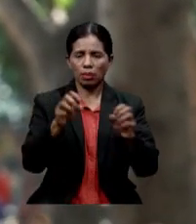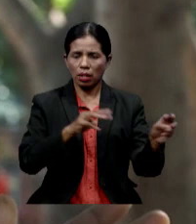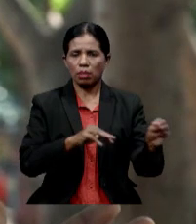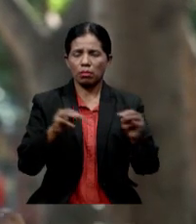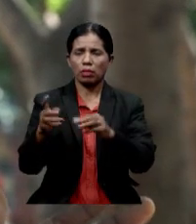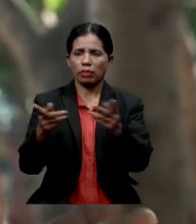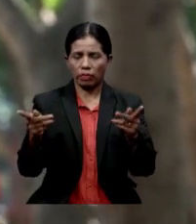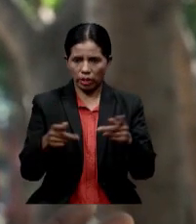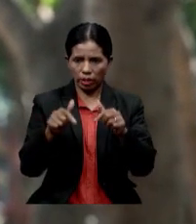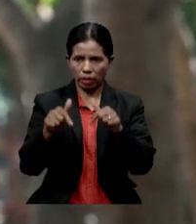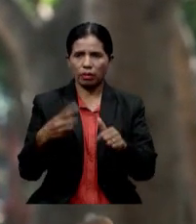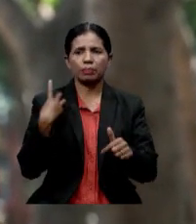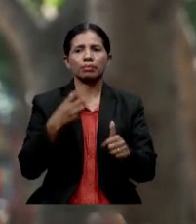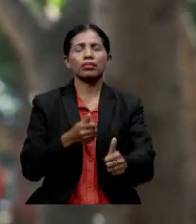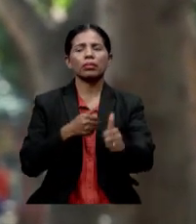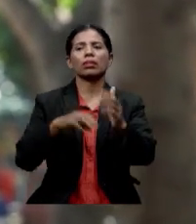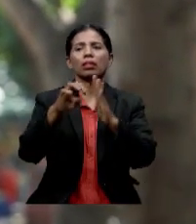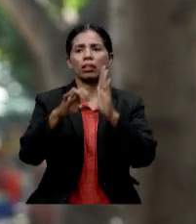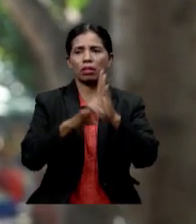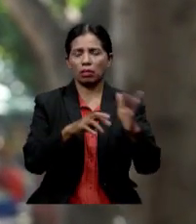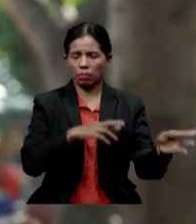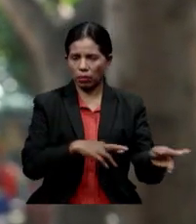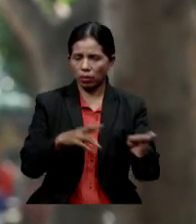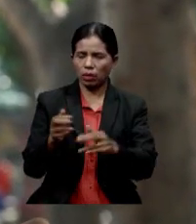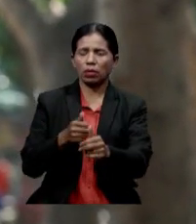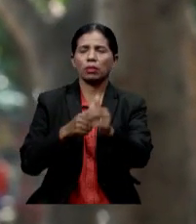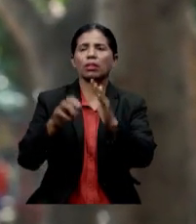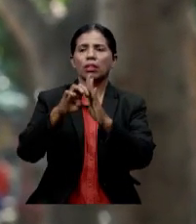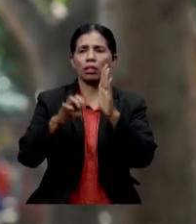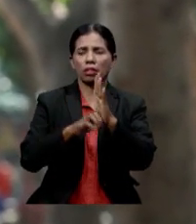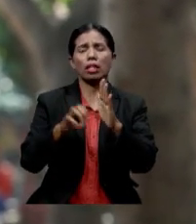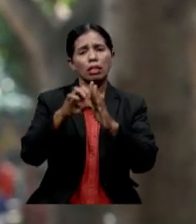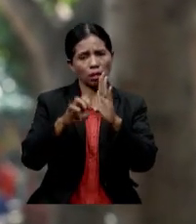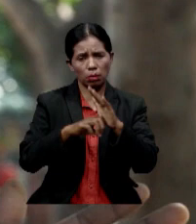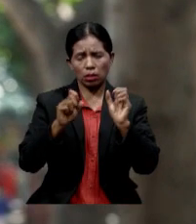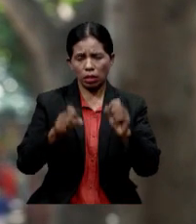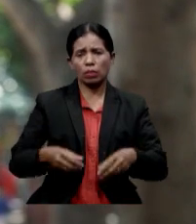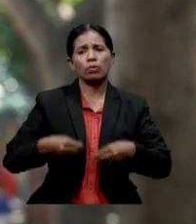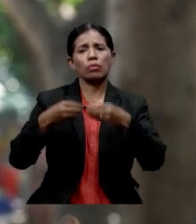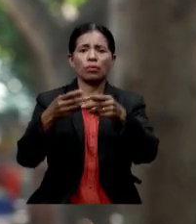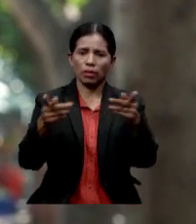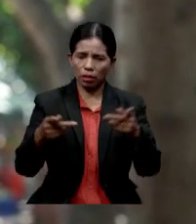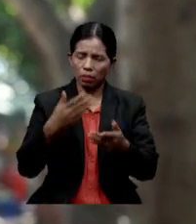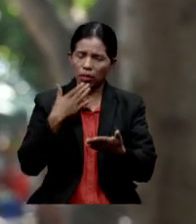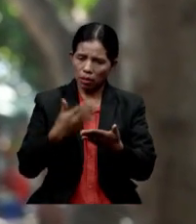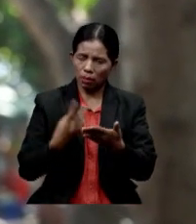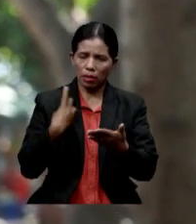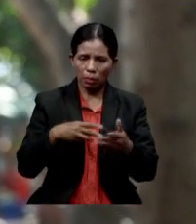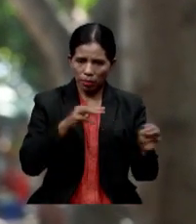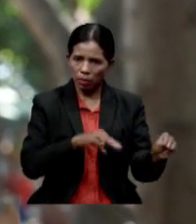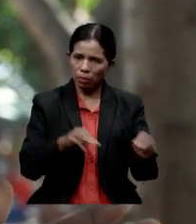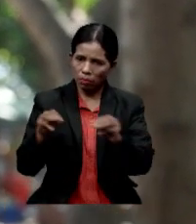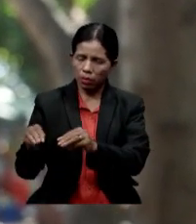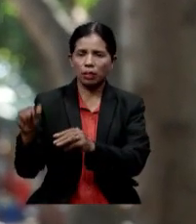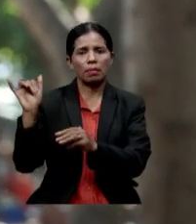ne ami tuir estado pronto para tuir estado mai estado mesti sira hari fatin ida ne be dia para bele muda ami ba ya fatin ida mai be se